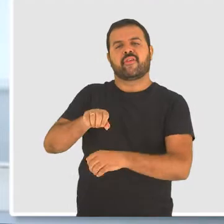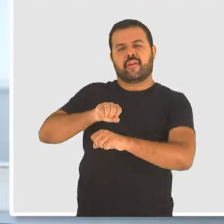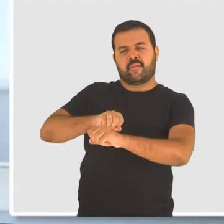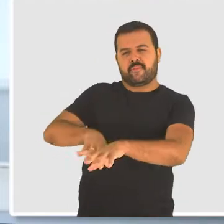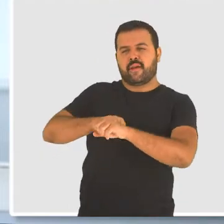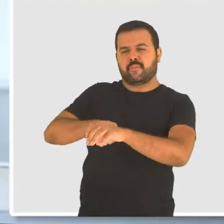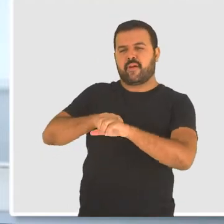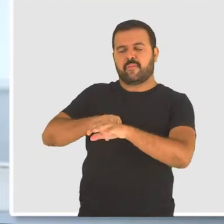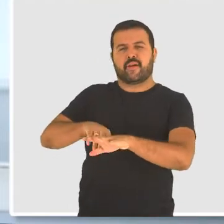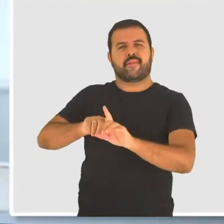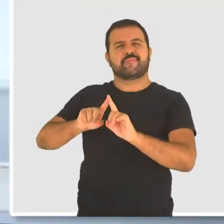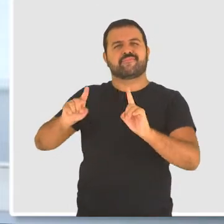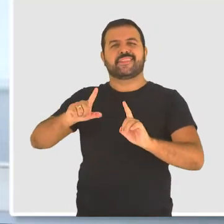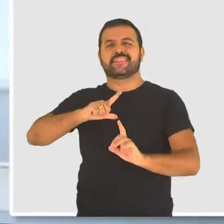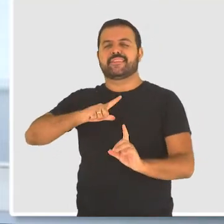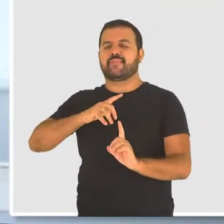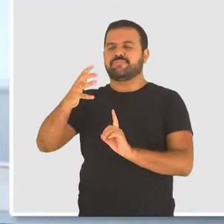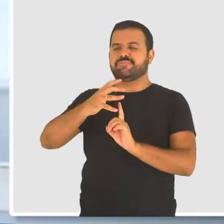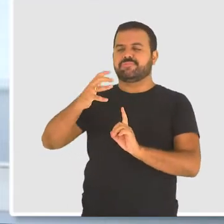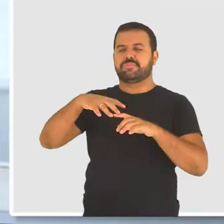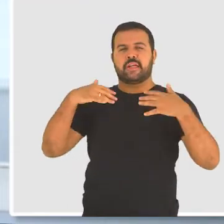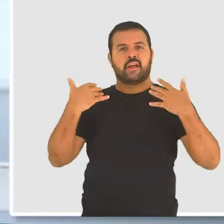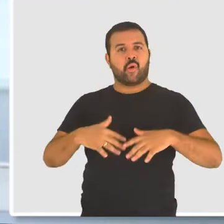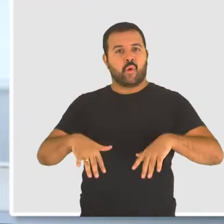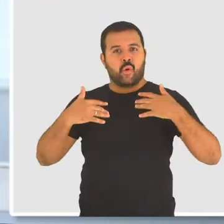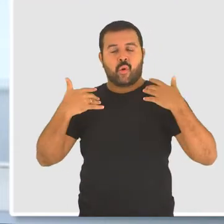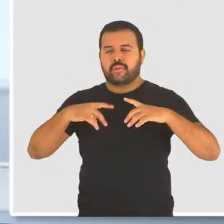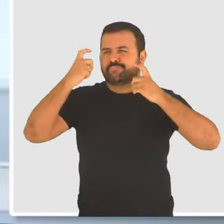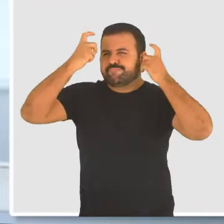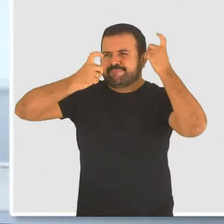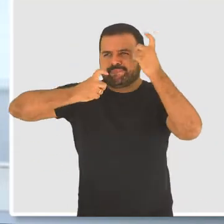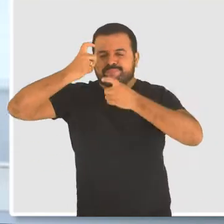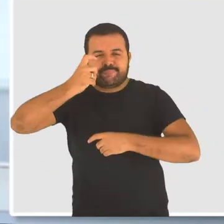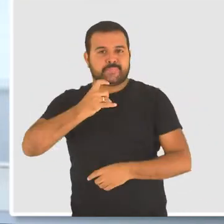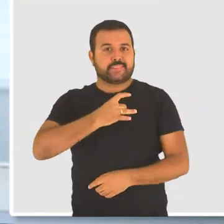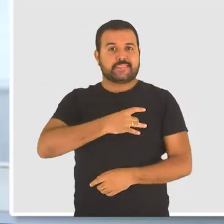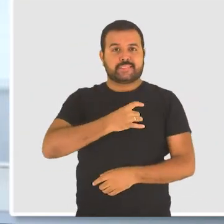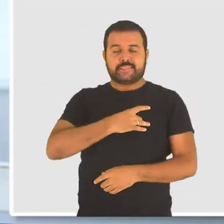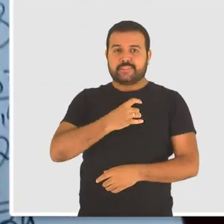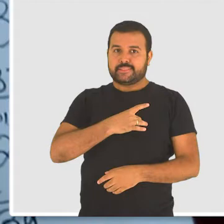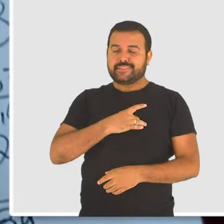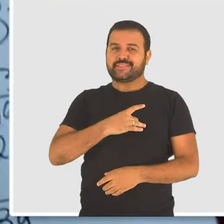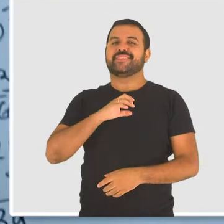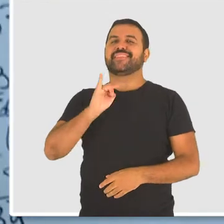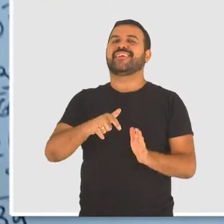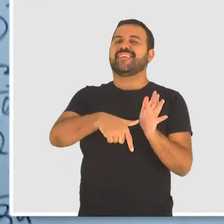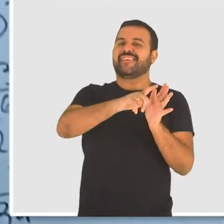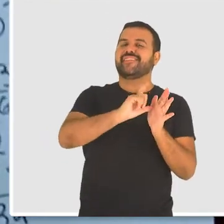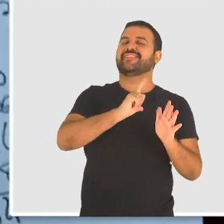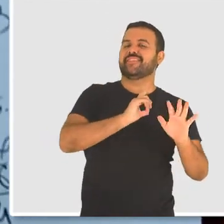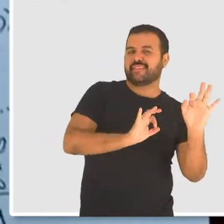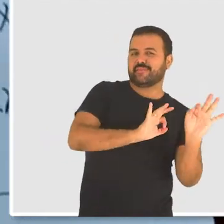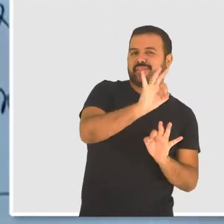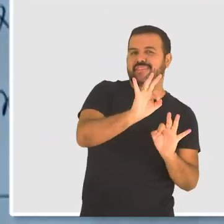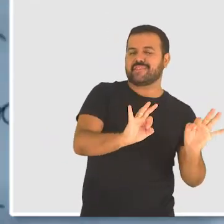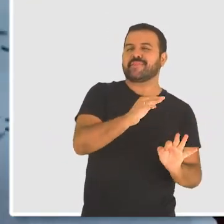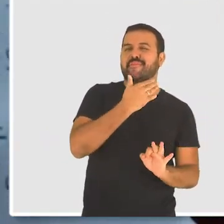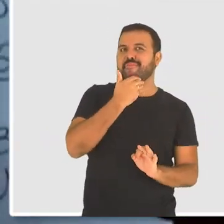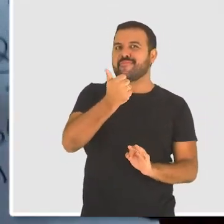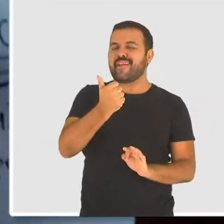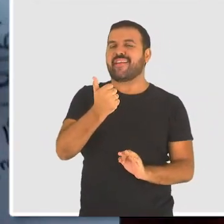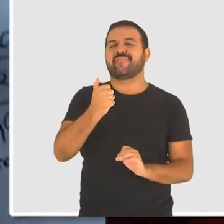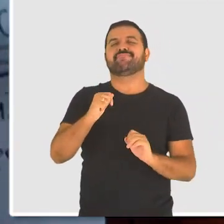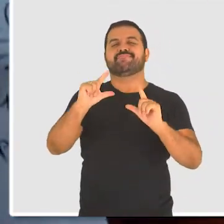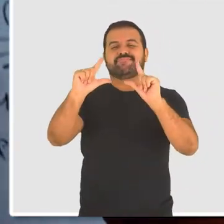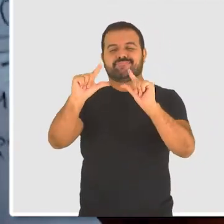de imprevisibilidade e de insegurança que ele sente ao ministrar aulas baseadas na resolução